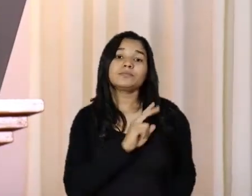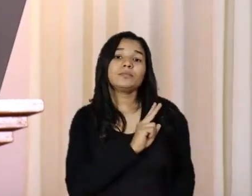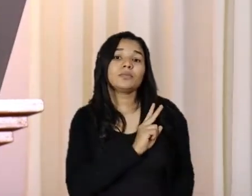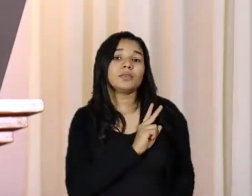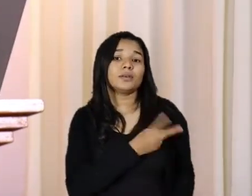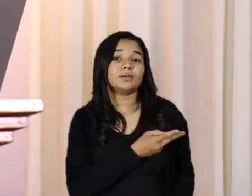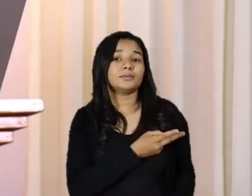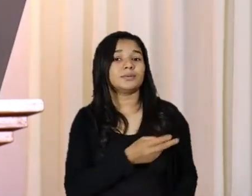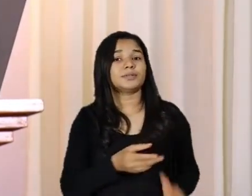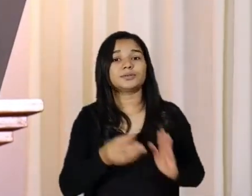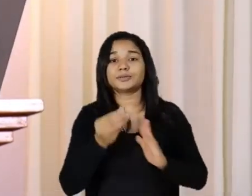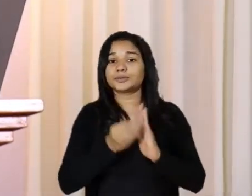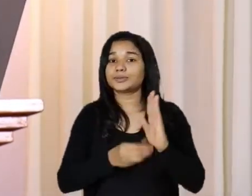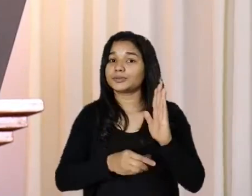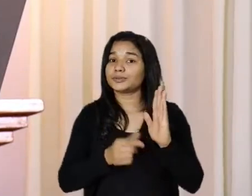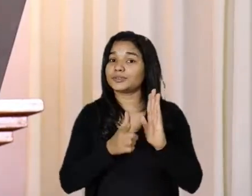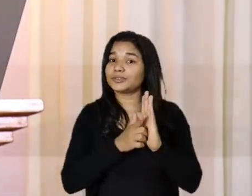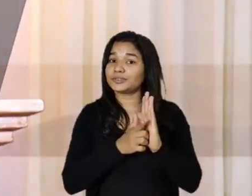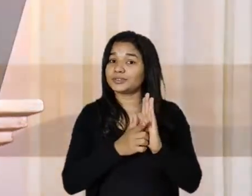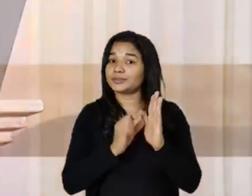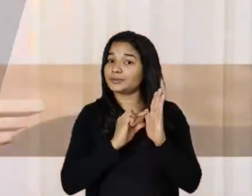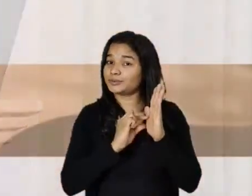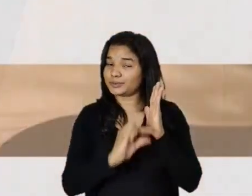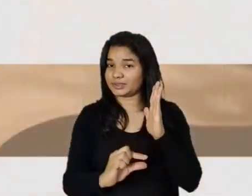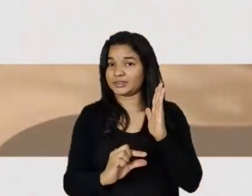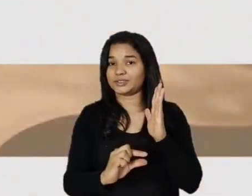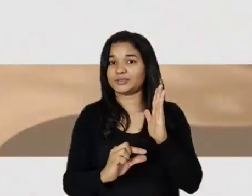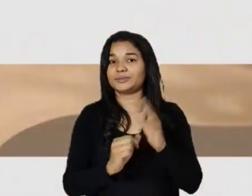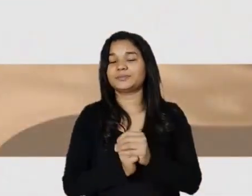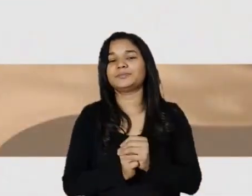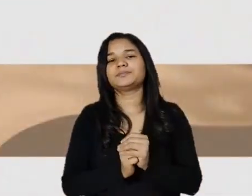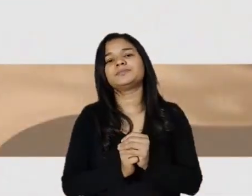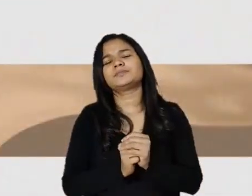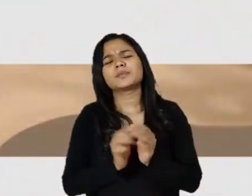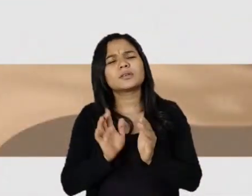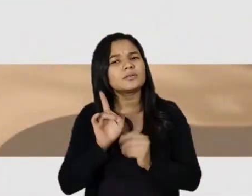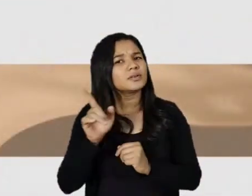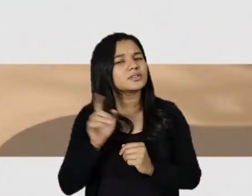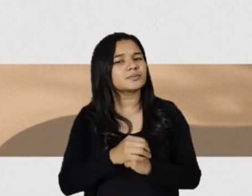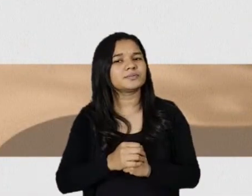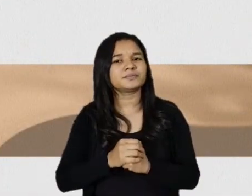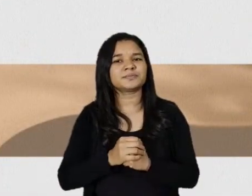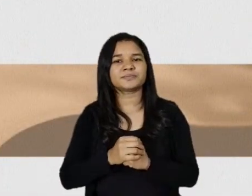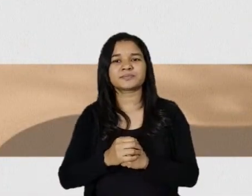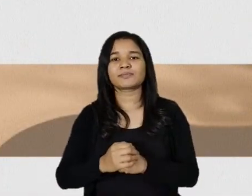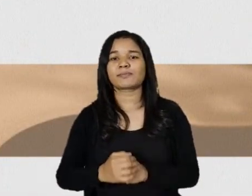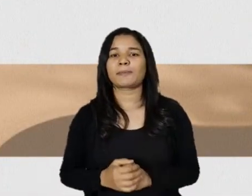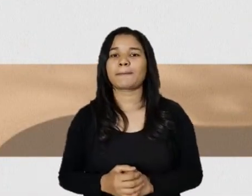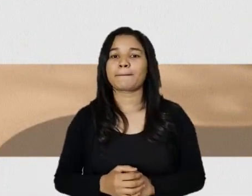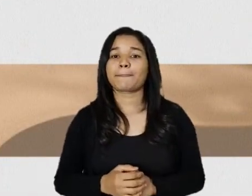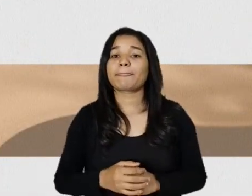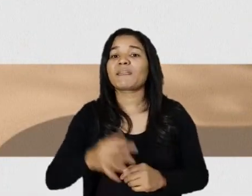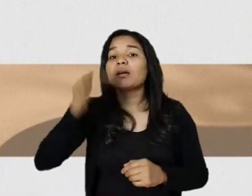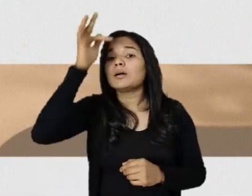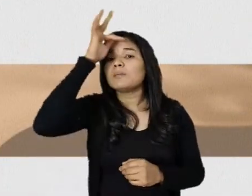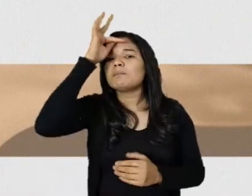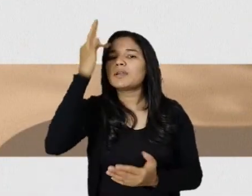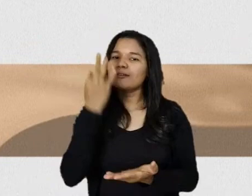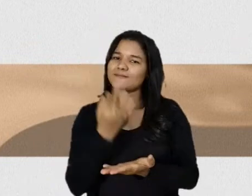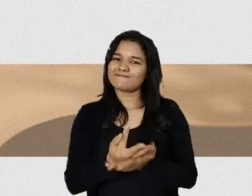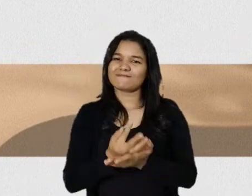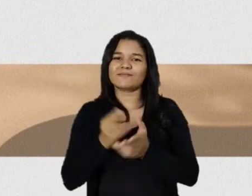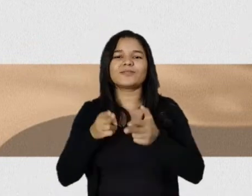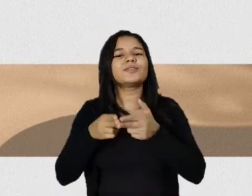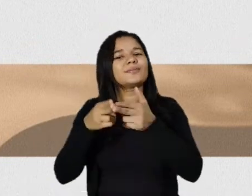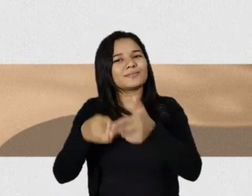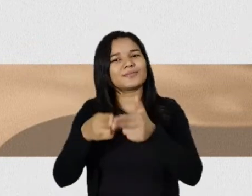capítulo 12, versículo 7. Vejam o que diz a palavra de Deus sobre Noé. Pela fé, Noé, divinamente avisado das coisas que